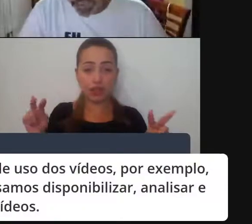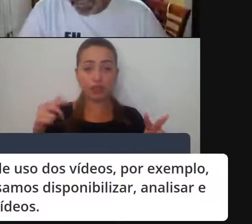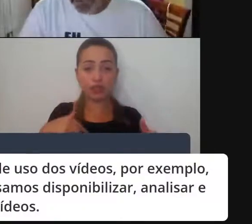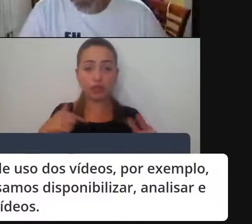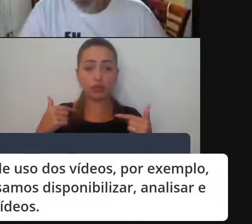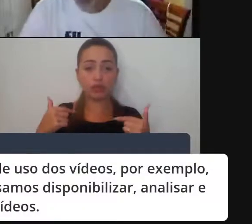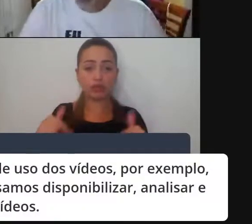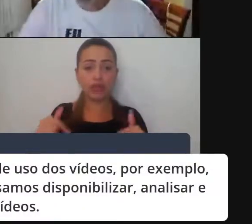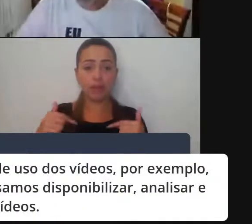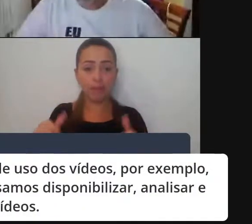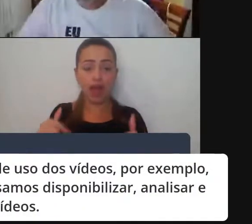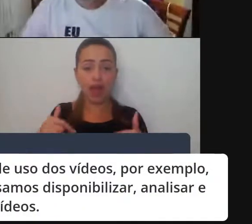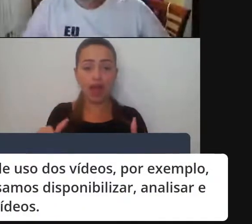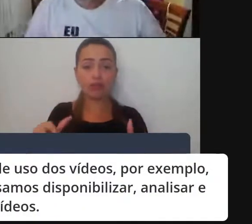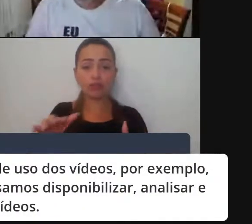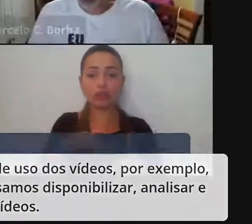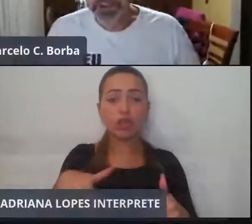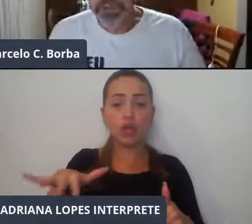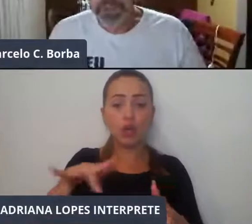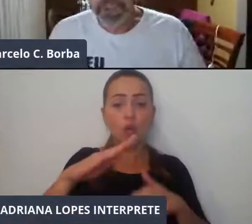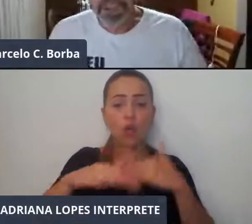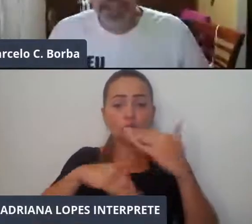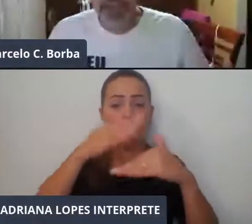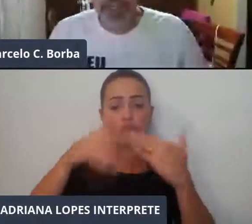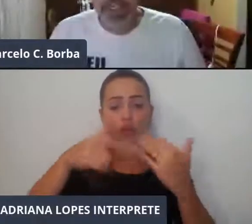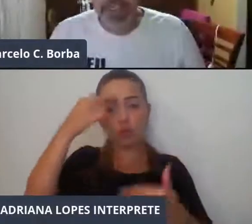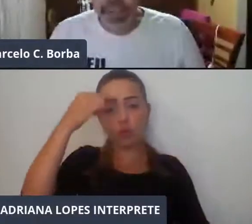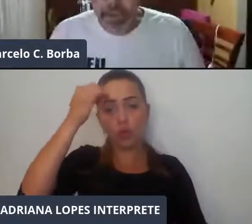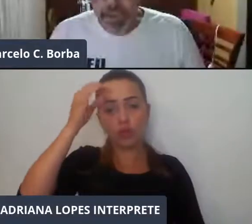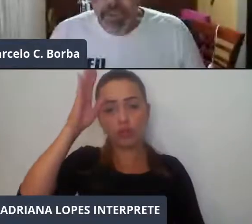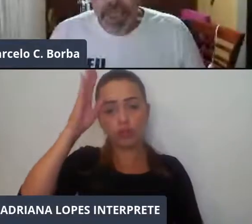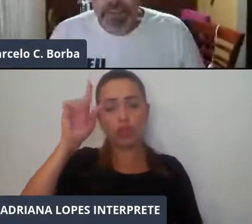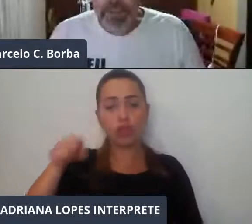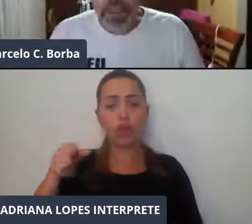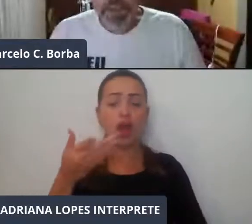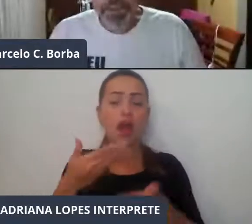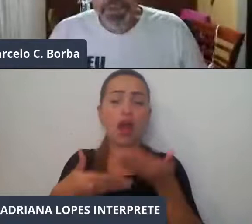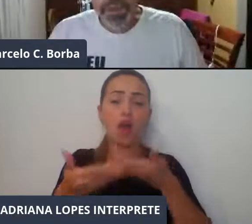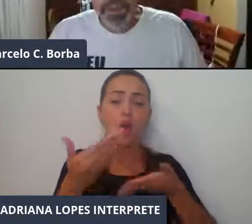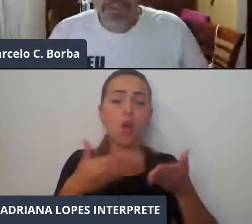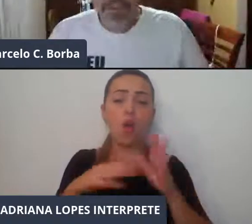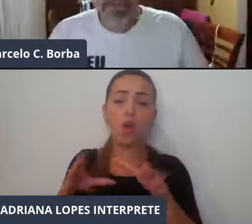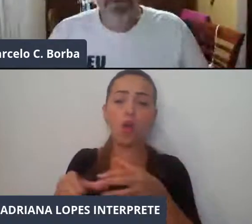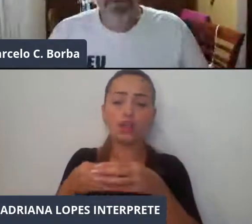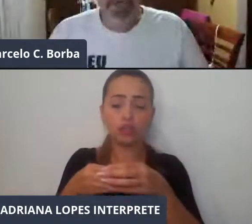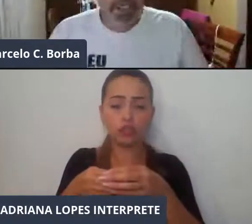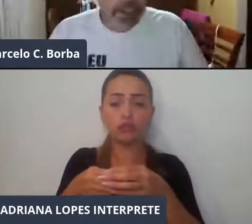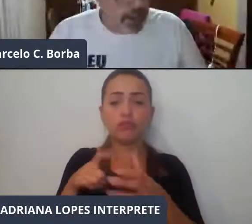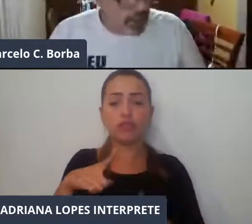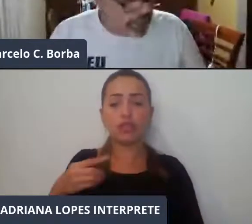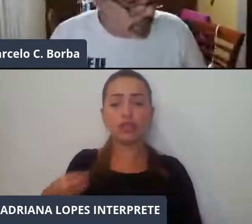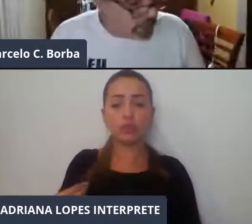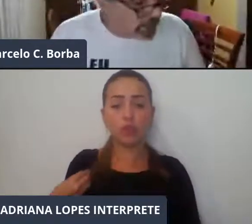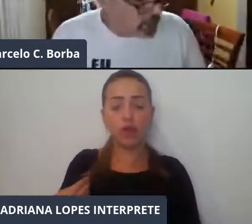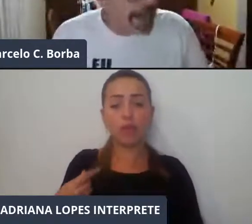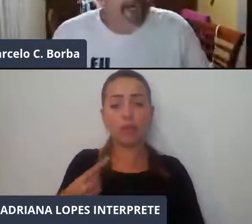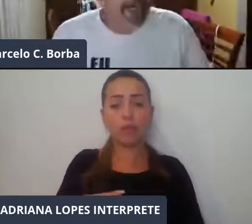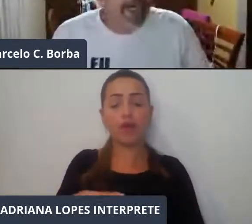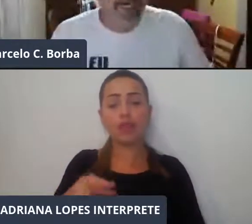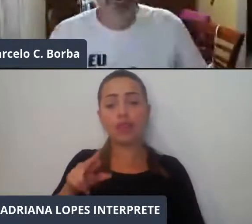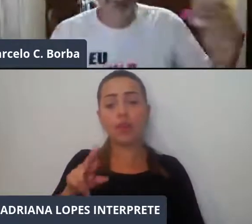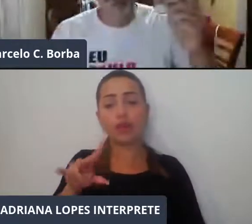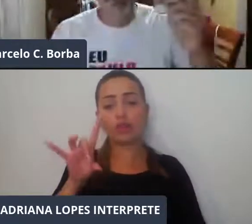trabalho de construção do conhecimento, ele é coletivo. E ele é historicamente situado porque não só esses humanos